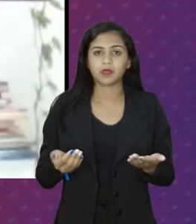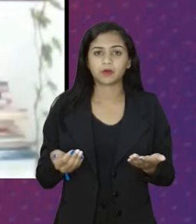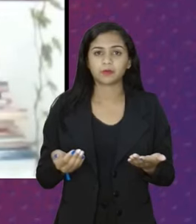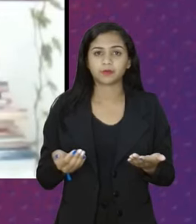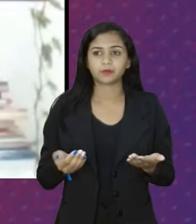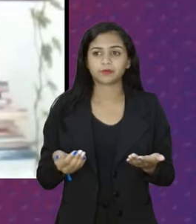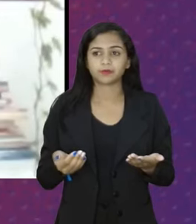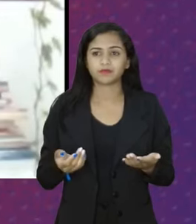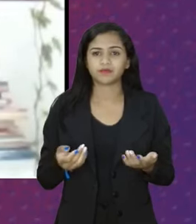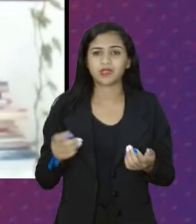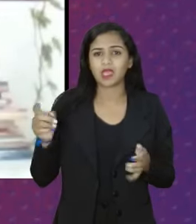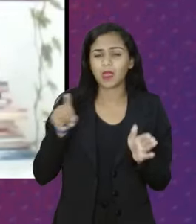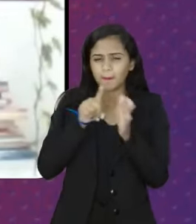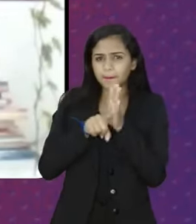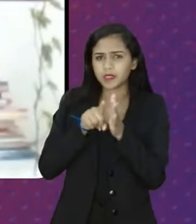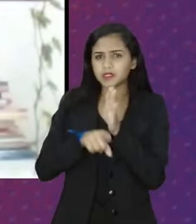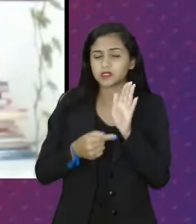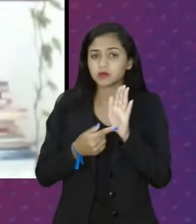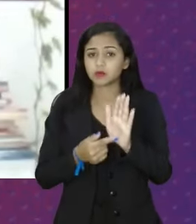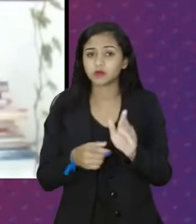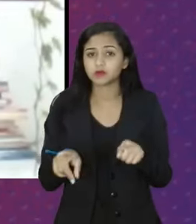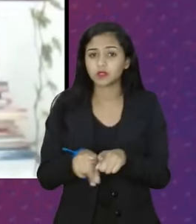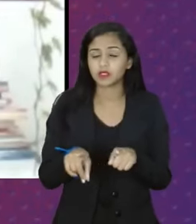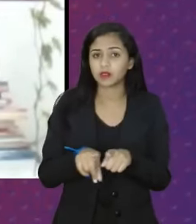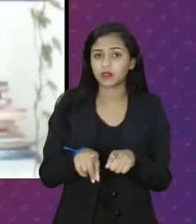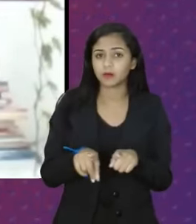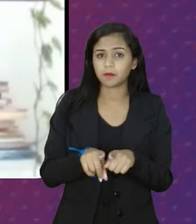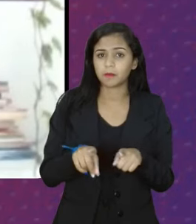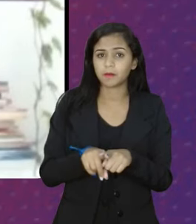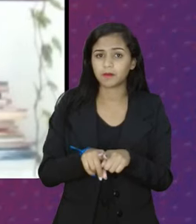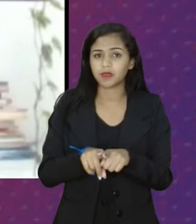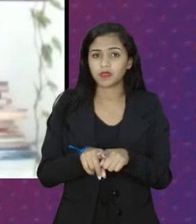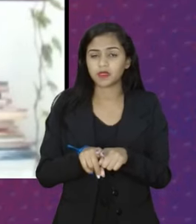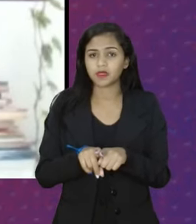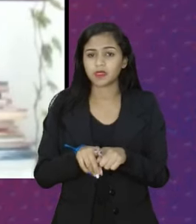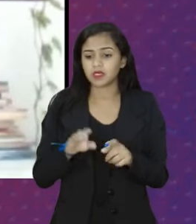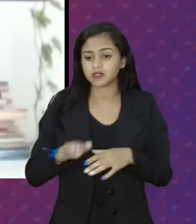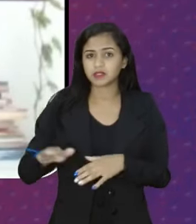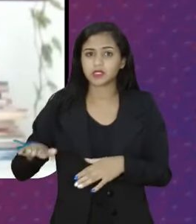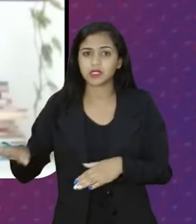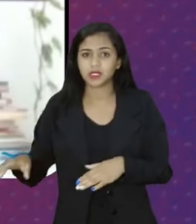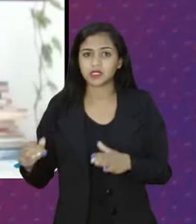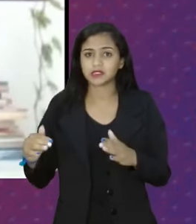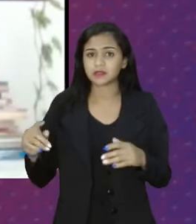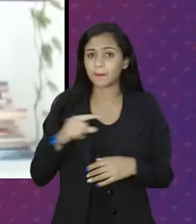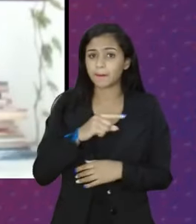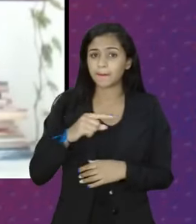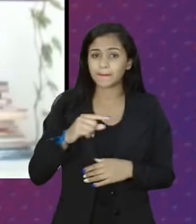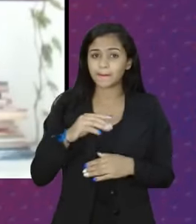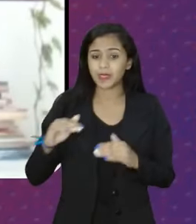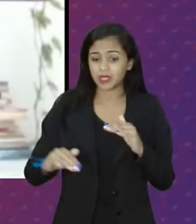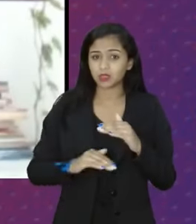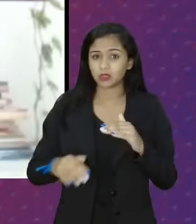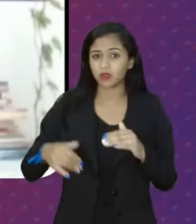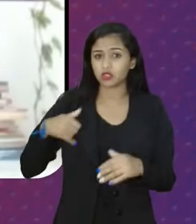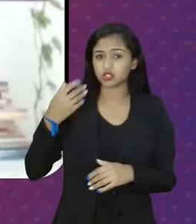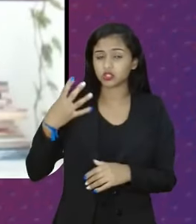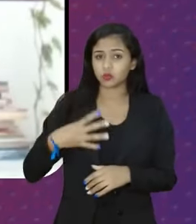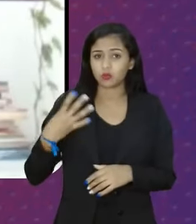situação, a pesquisa mostrou ainda a concentração de crianças menores de 4 anos em domicílios